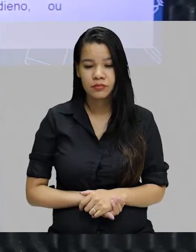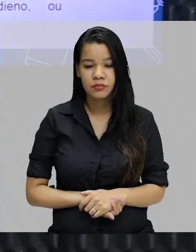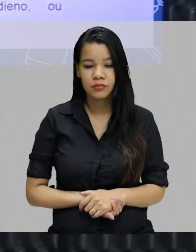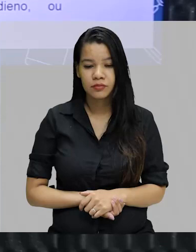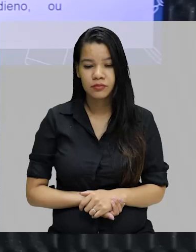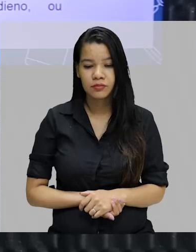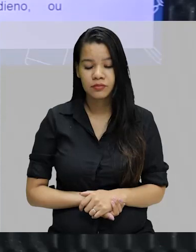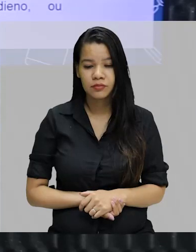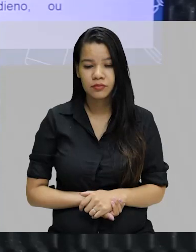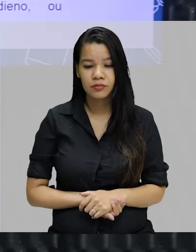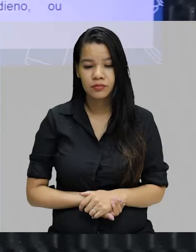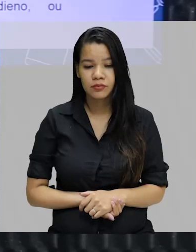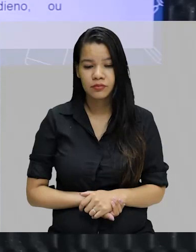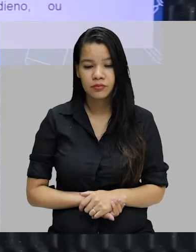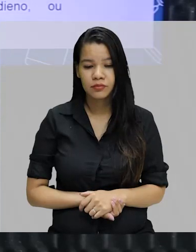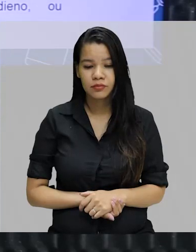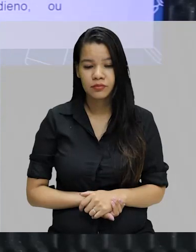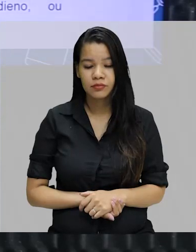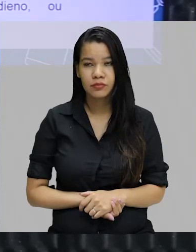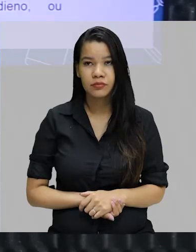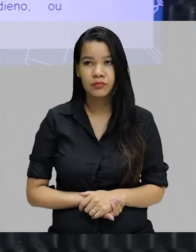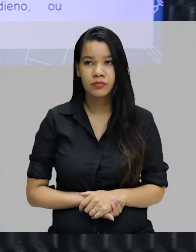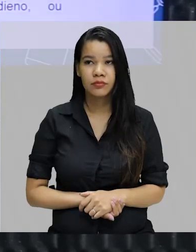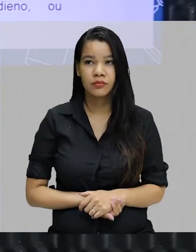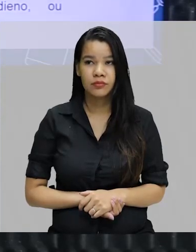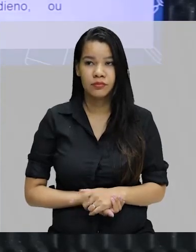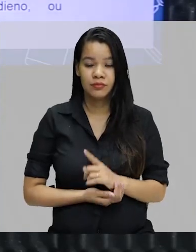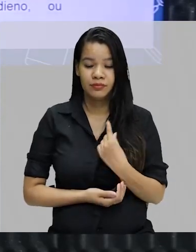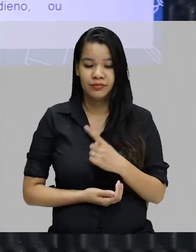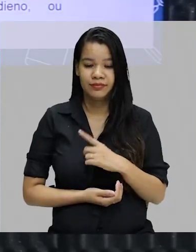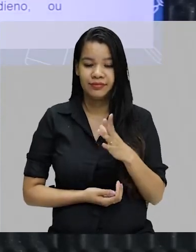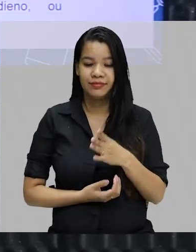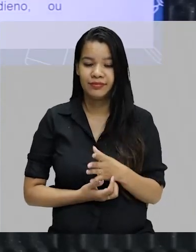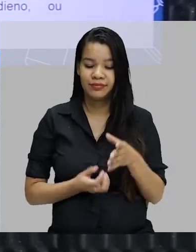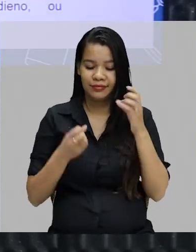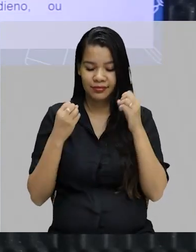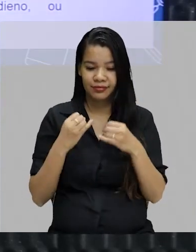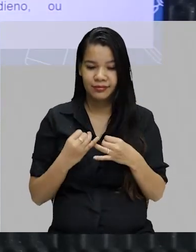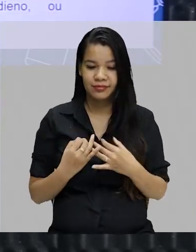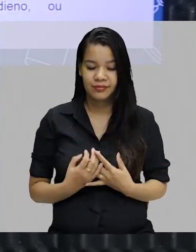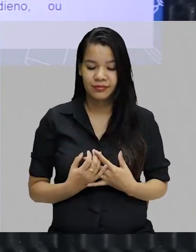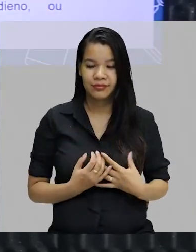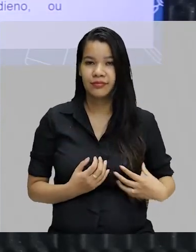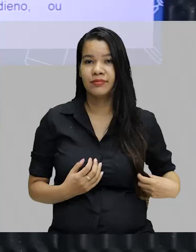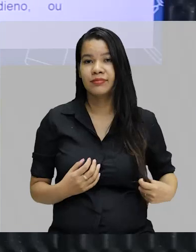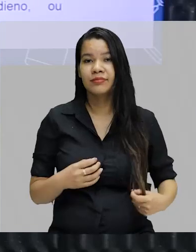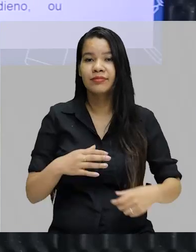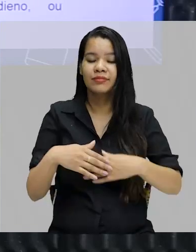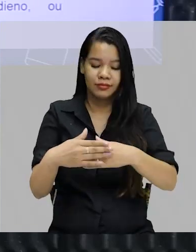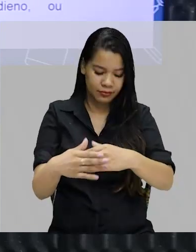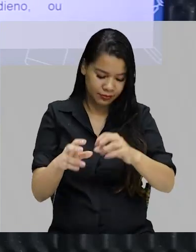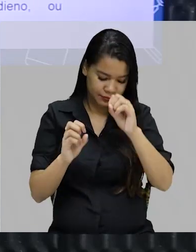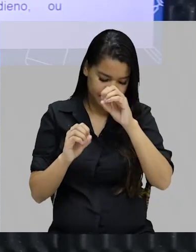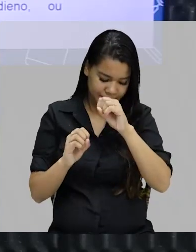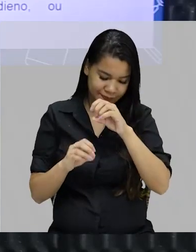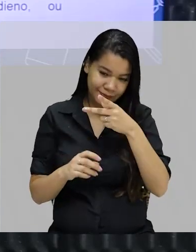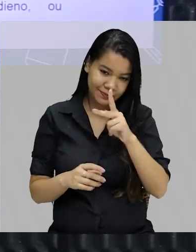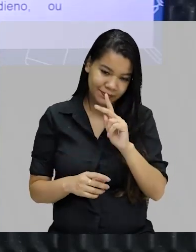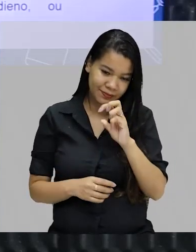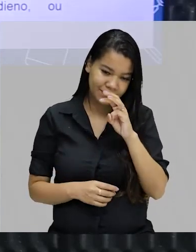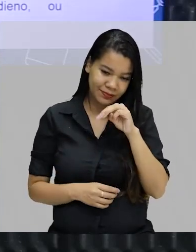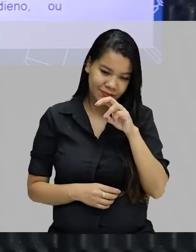que forma a borracha natural é. E aí nós falamos bastante, né, ao longo da nossa aula